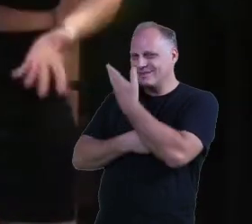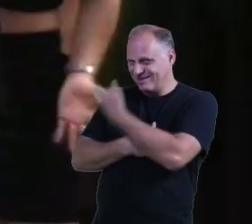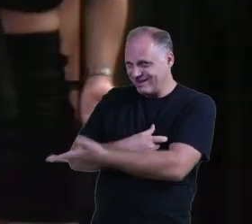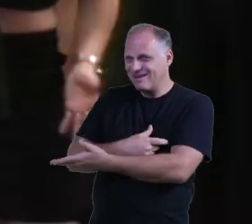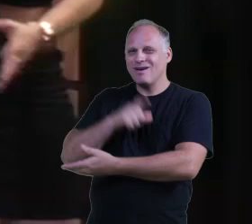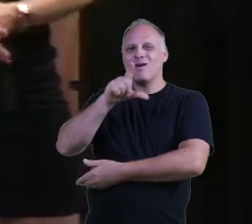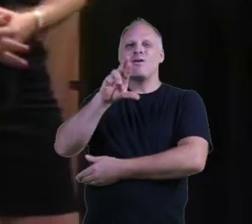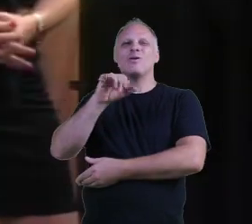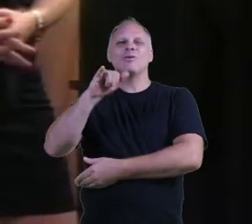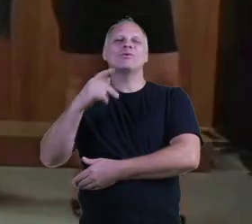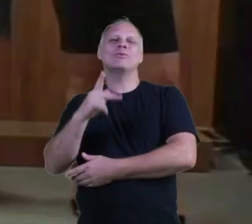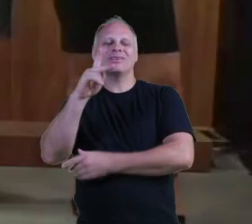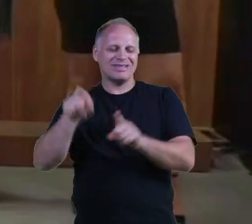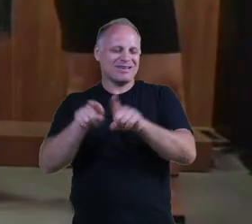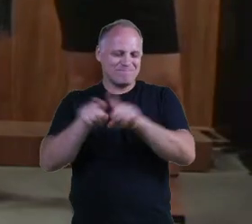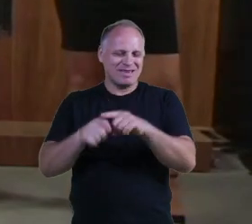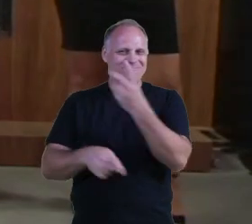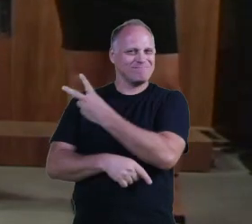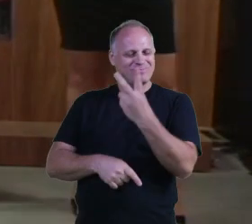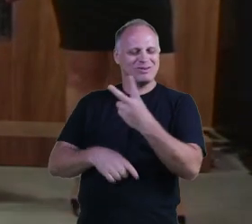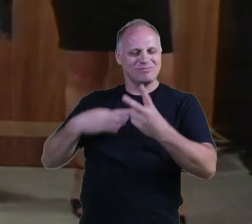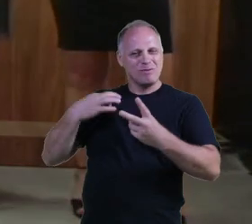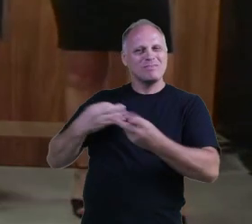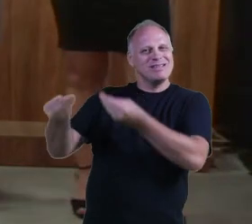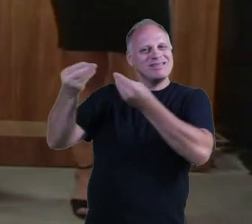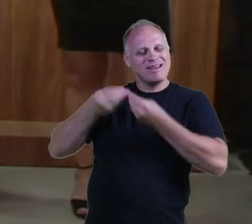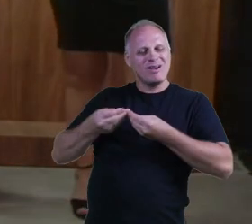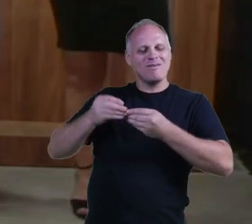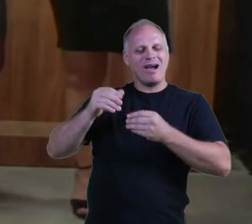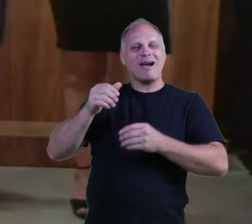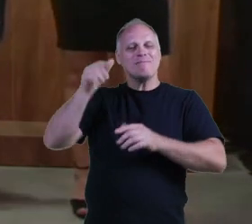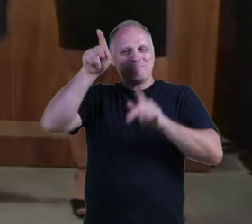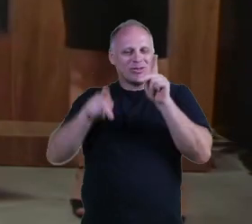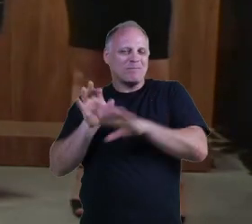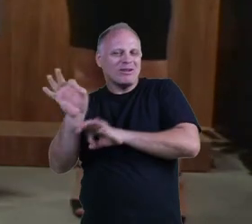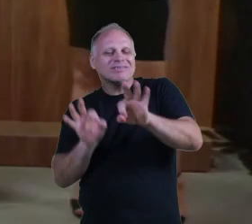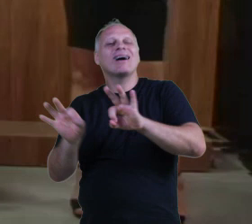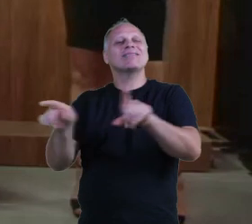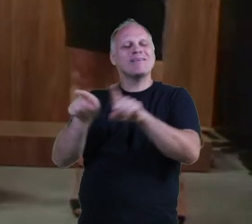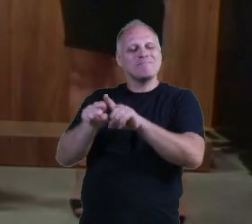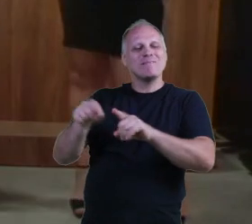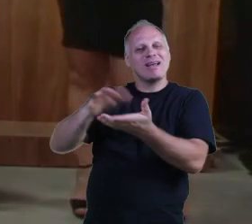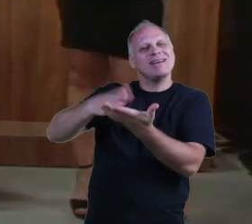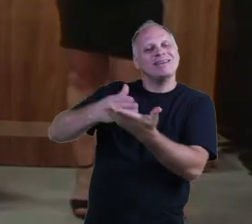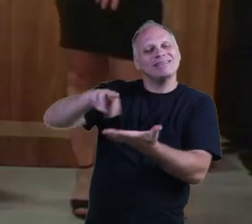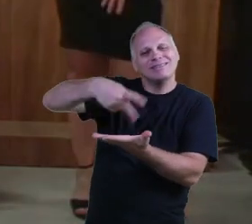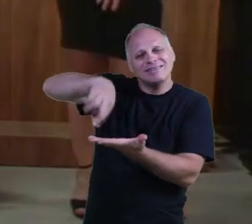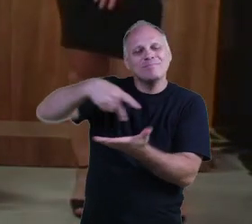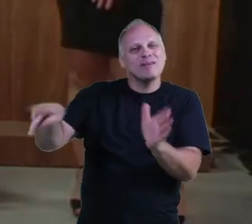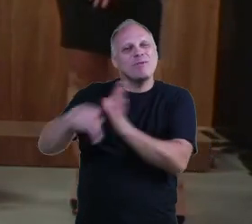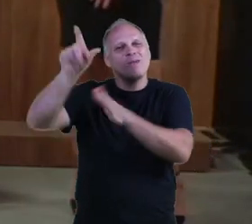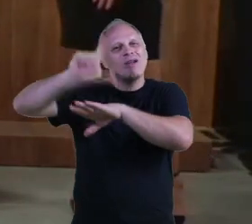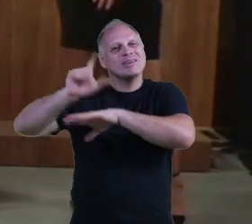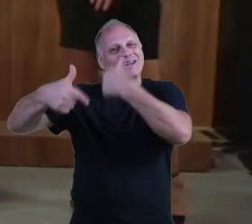Brenda, olha que linda que ela é, com esse look aqui lá da Maria Vitória, da Angelita, que gentilmente nos cedeu a funcionária e a